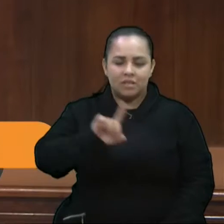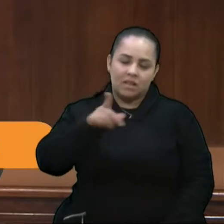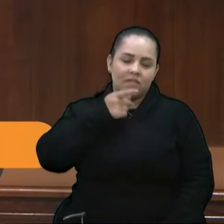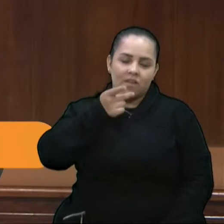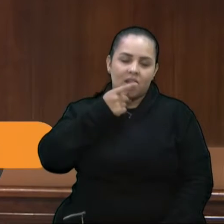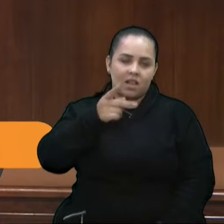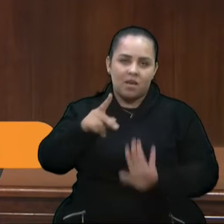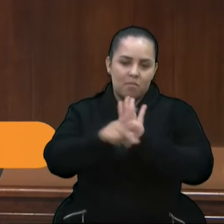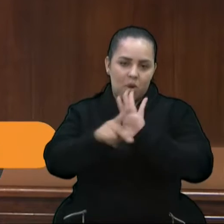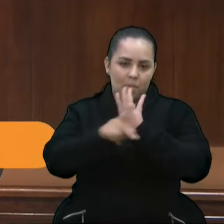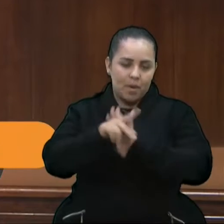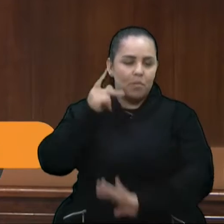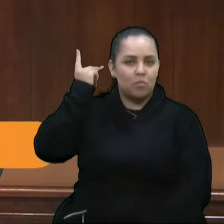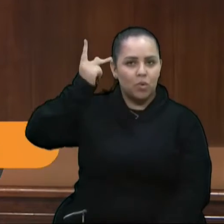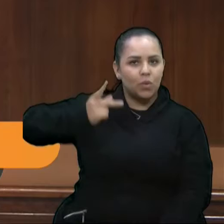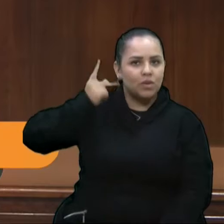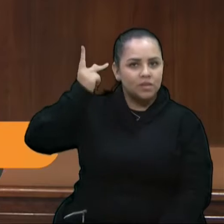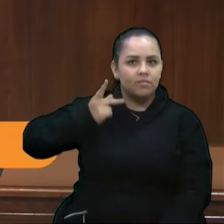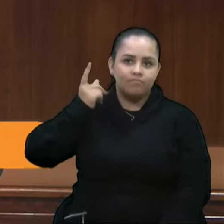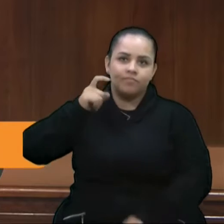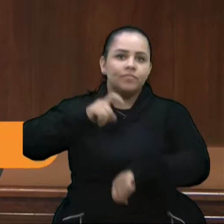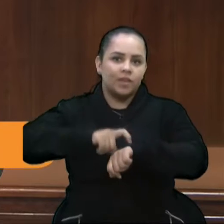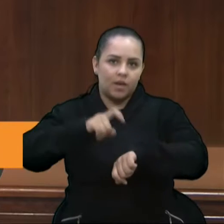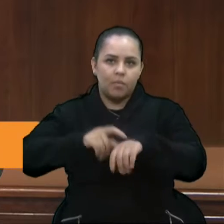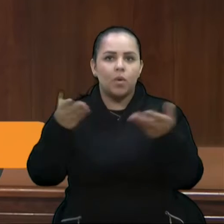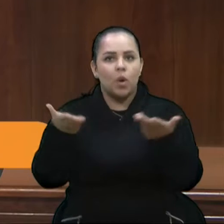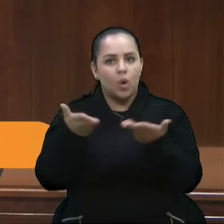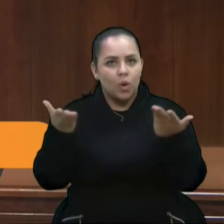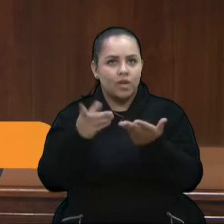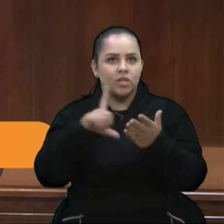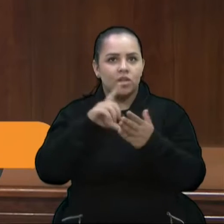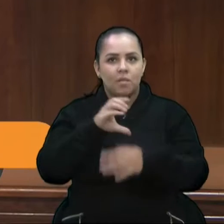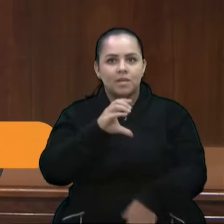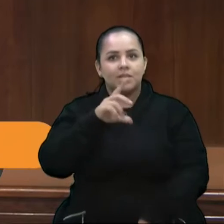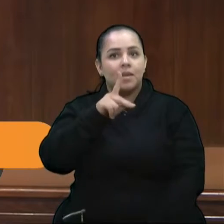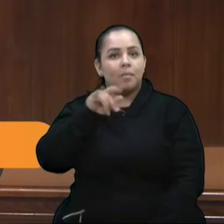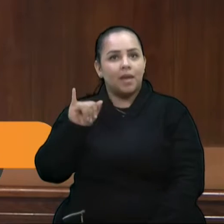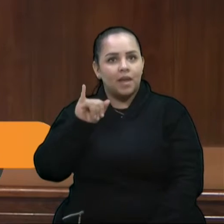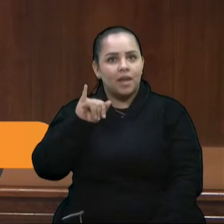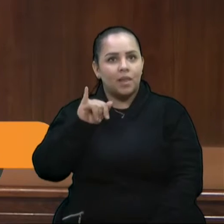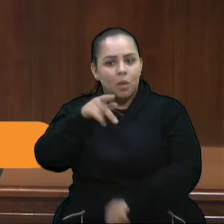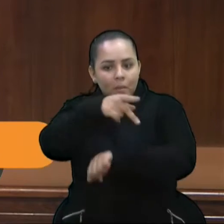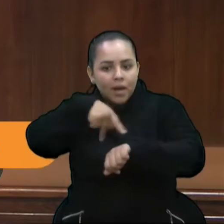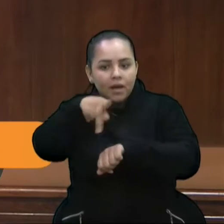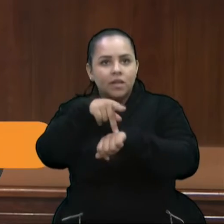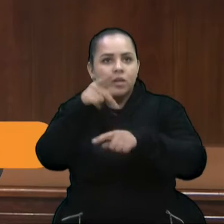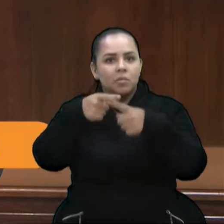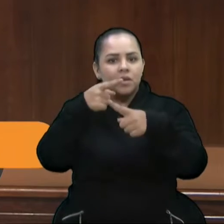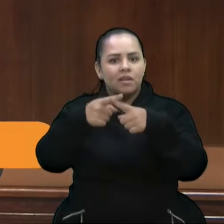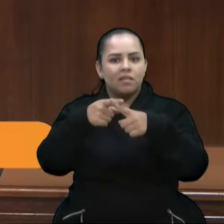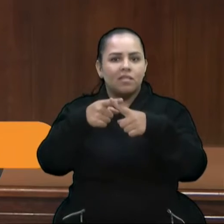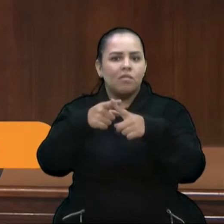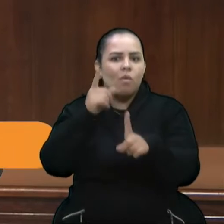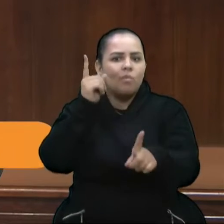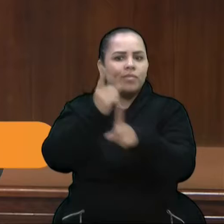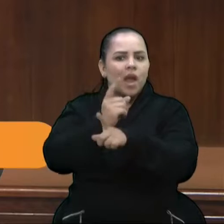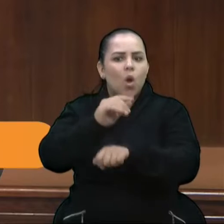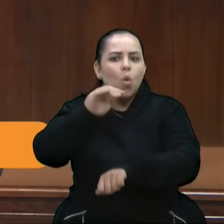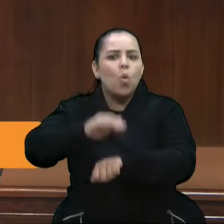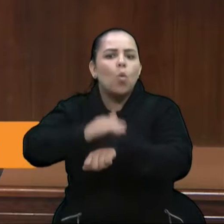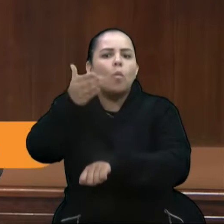da própria política, é o momento de se ter uma CPI no país para tratar isso, já se acha culpados. O que você